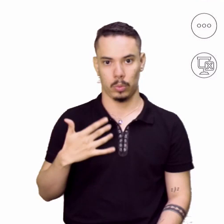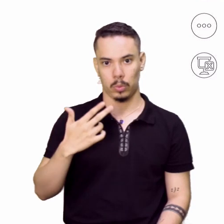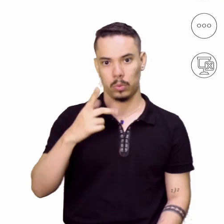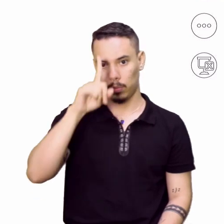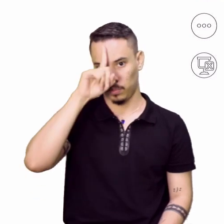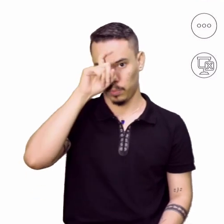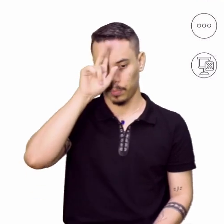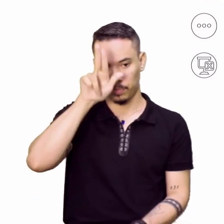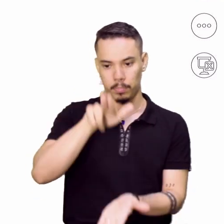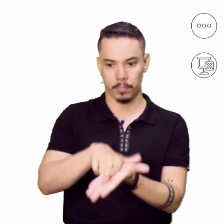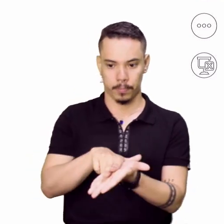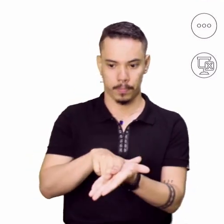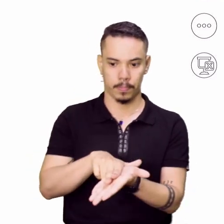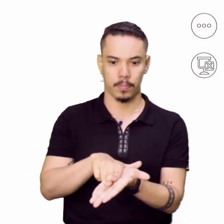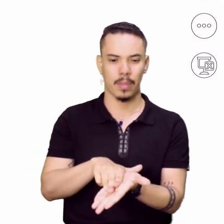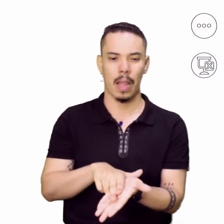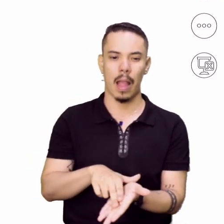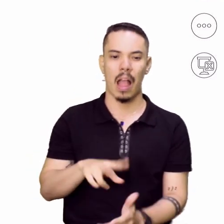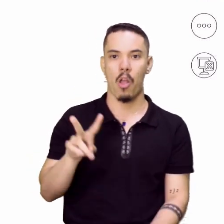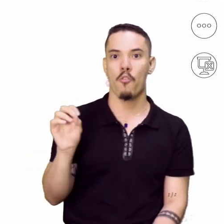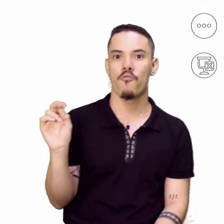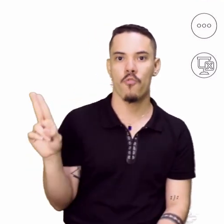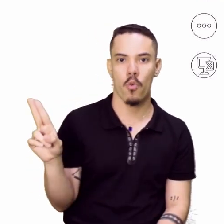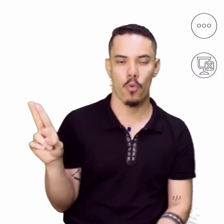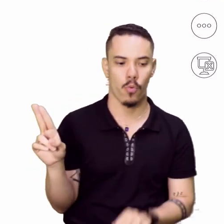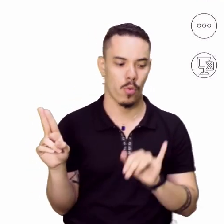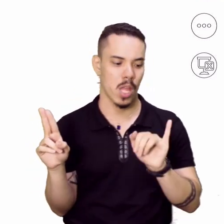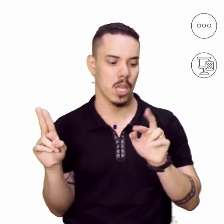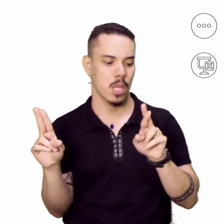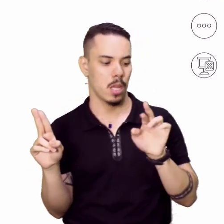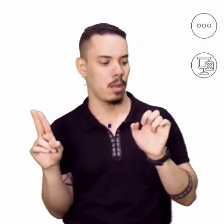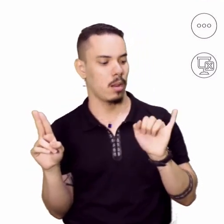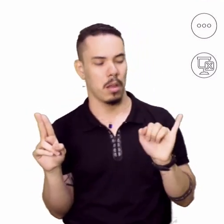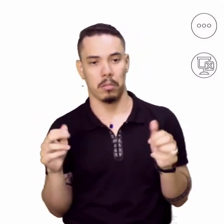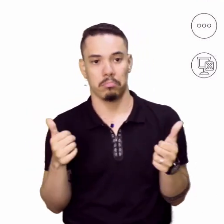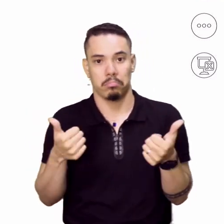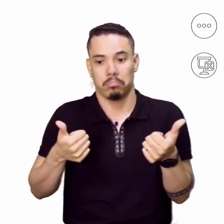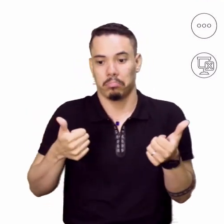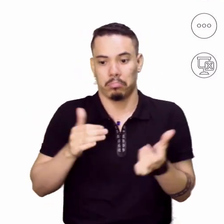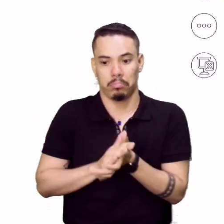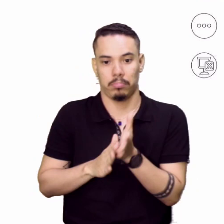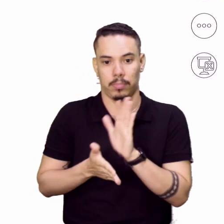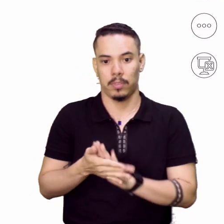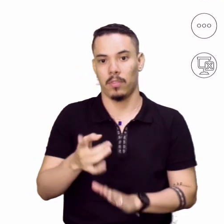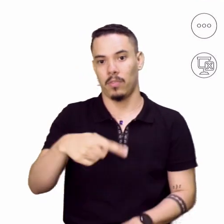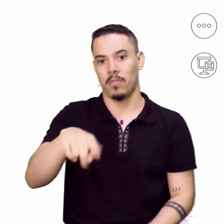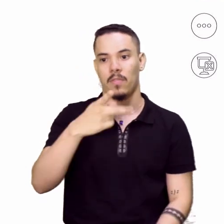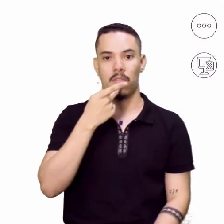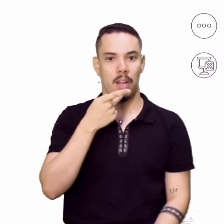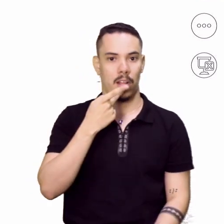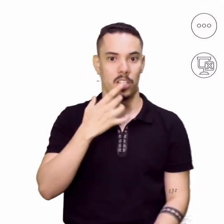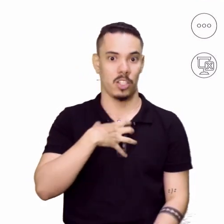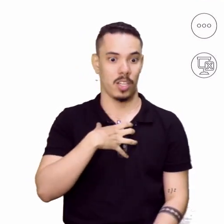Ah mas eu falo eu vou tudo bem né mas aí você que escolhe eu